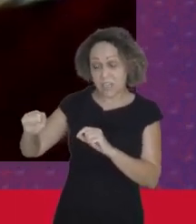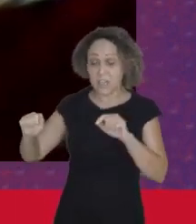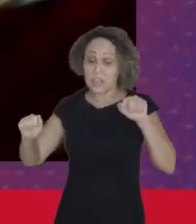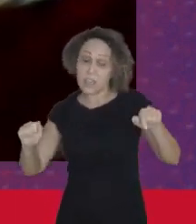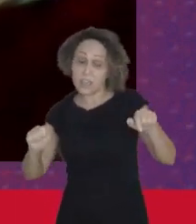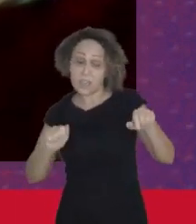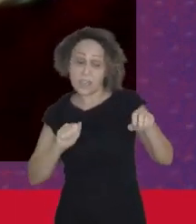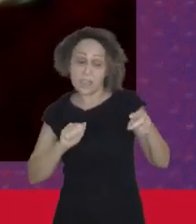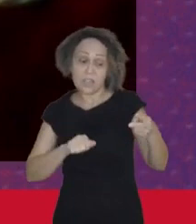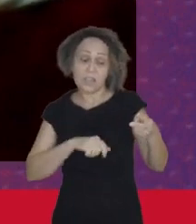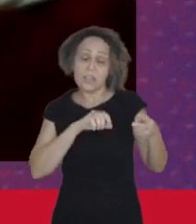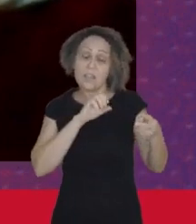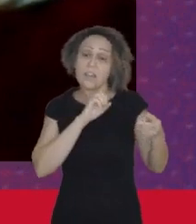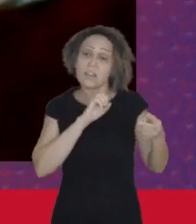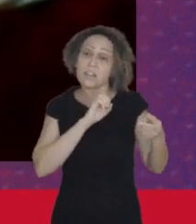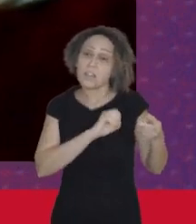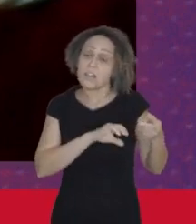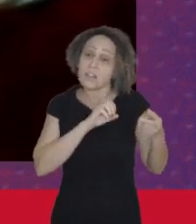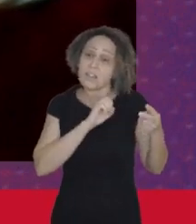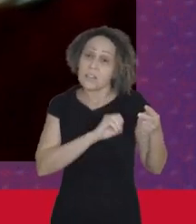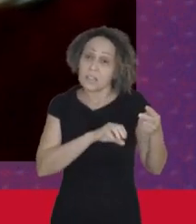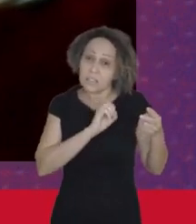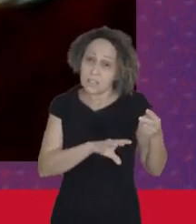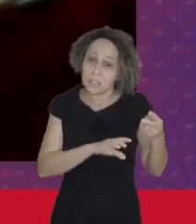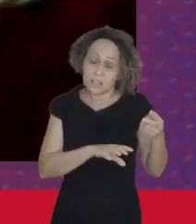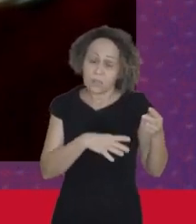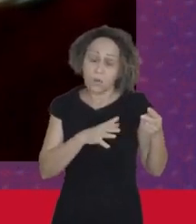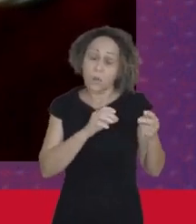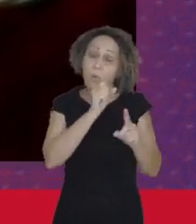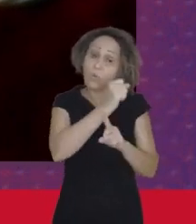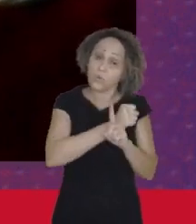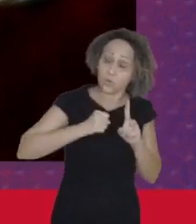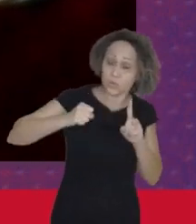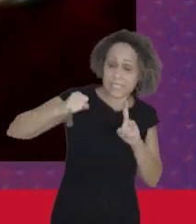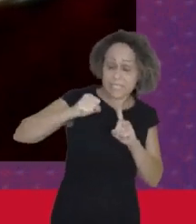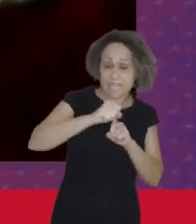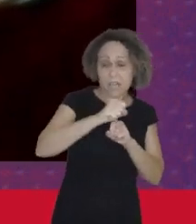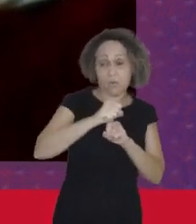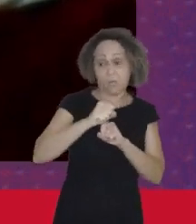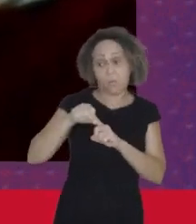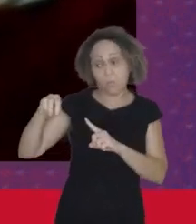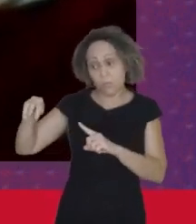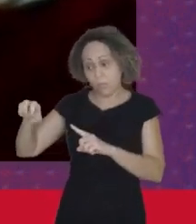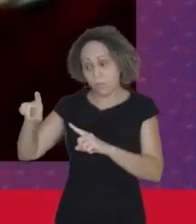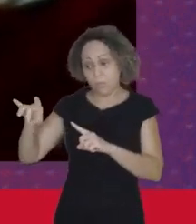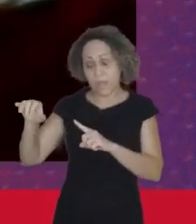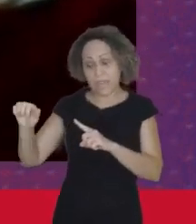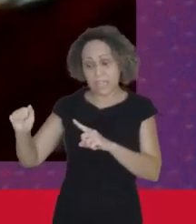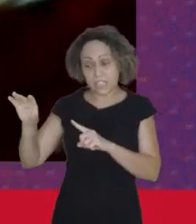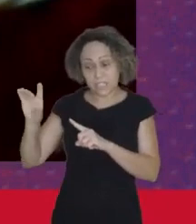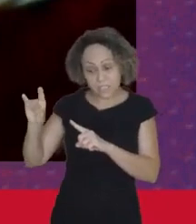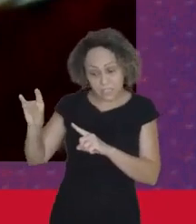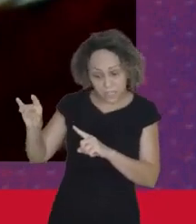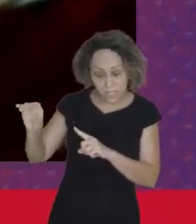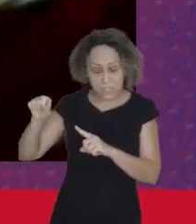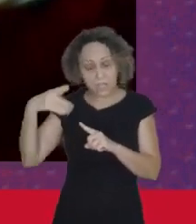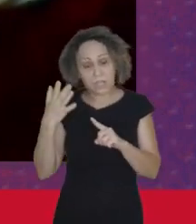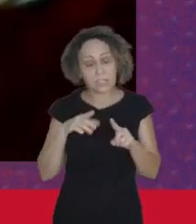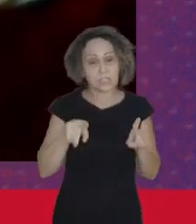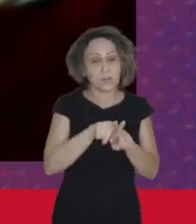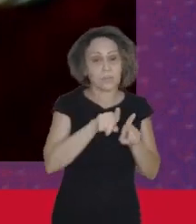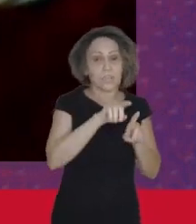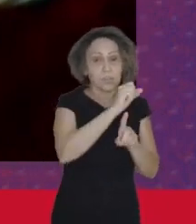concepção social. Por que a deficiência seria um fenômeno social? Porque,